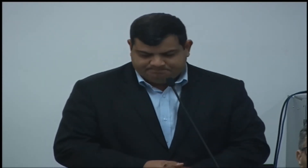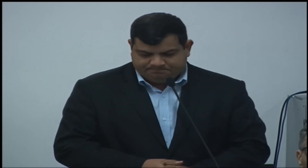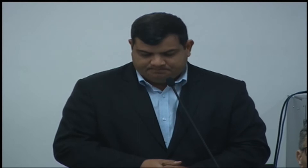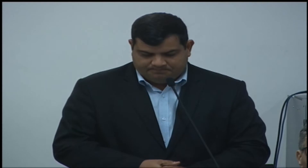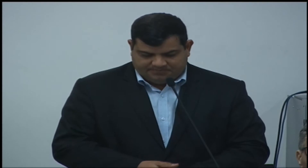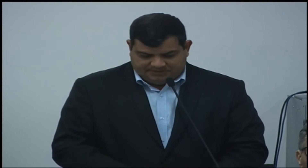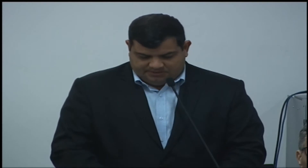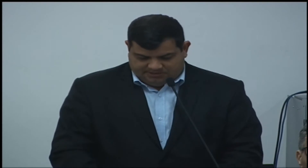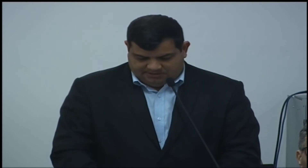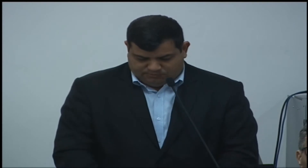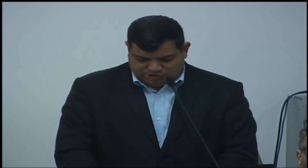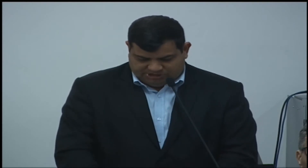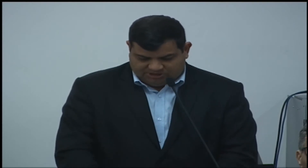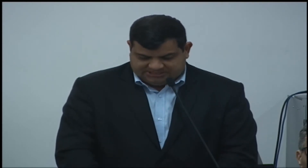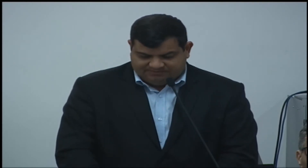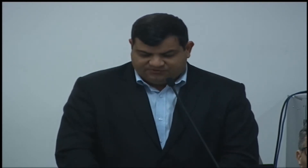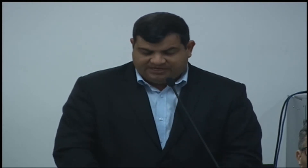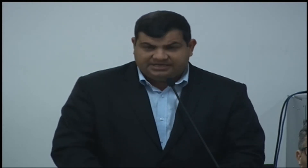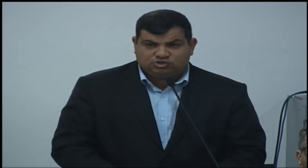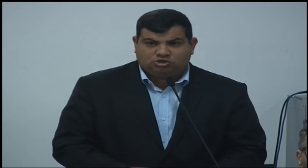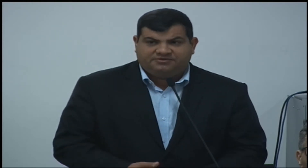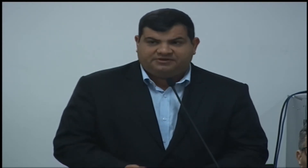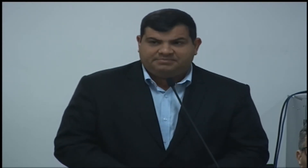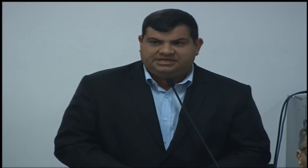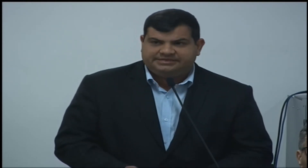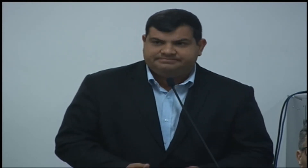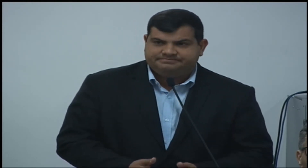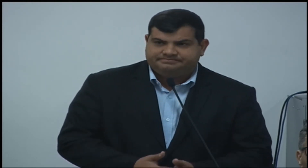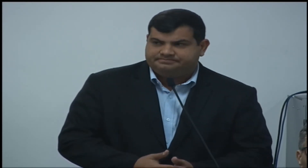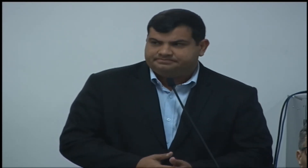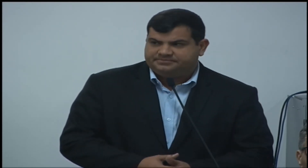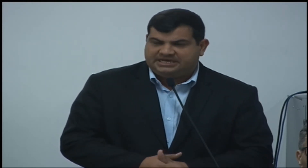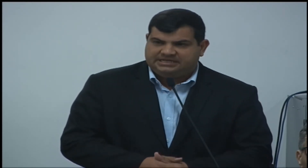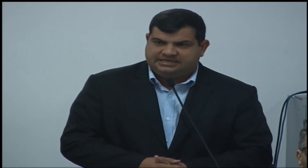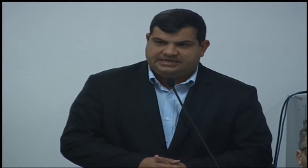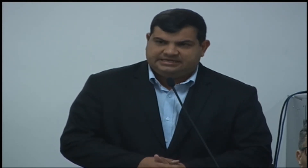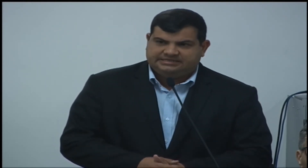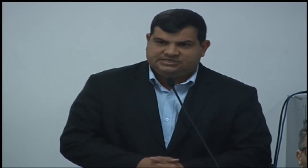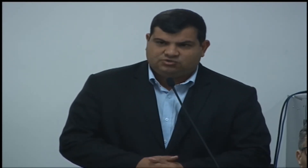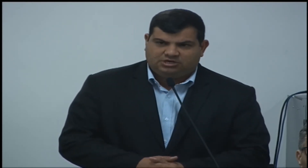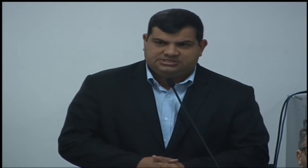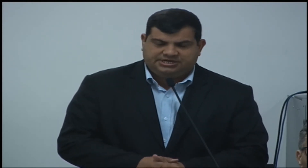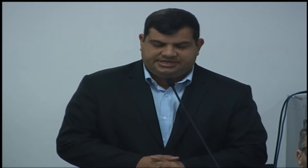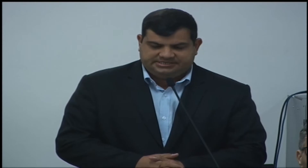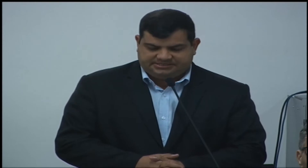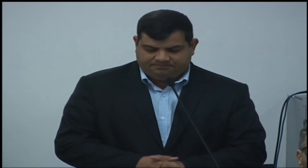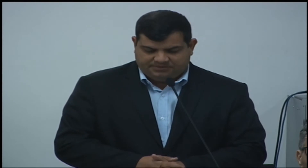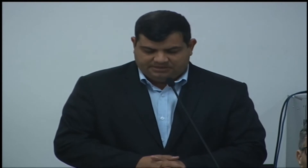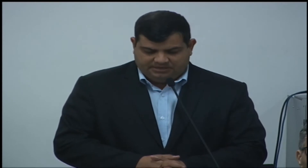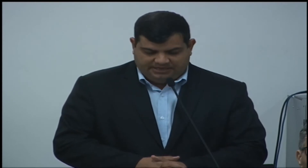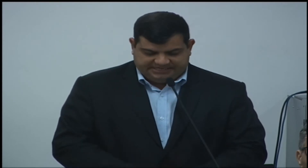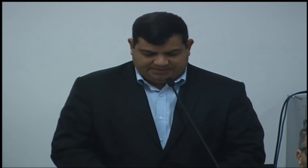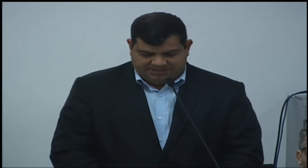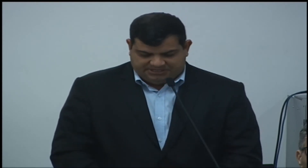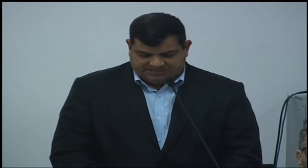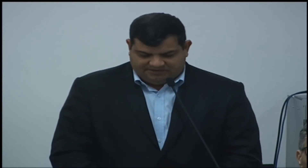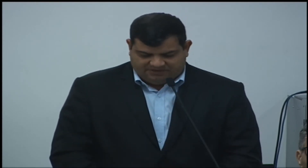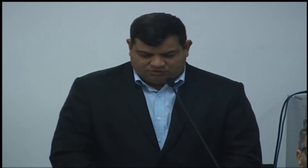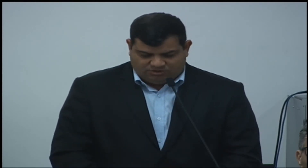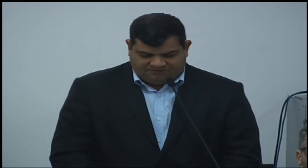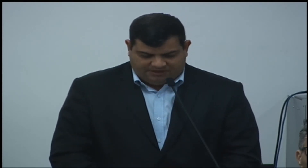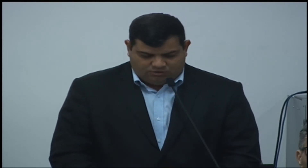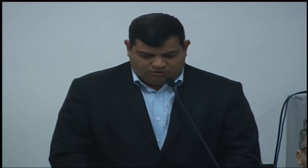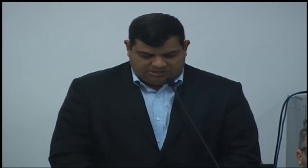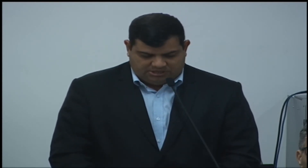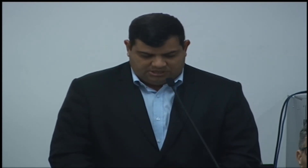Maranata, e um dia nós estávamos falando sobre família na escola de criança. Essa menina se